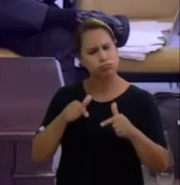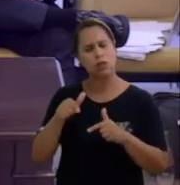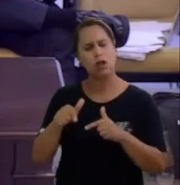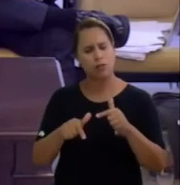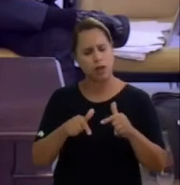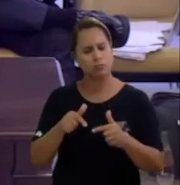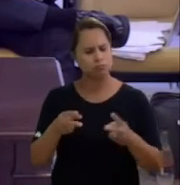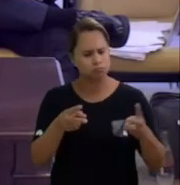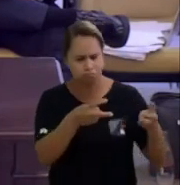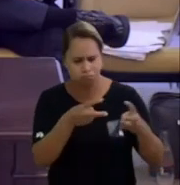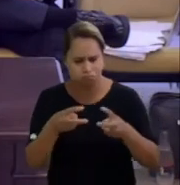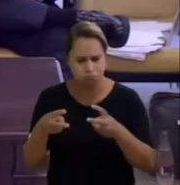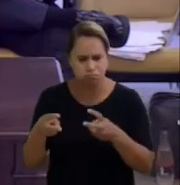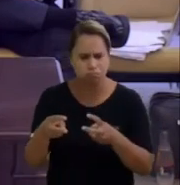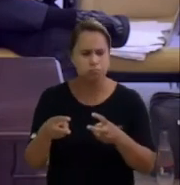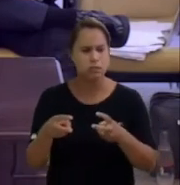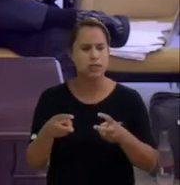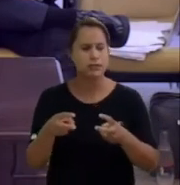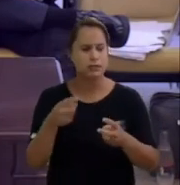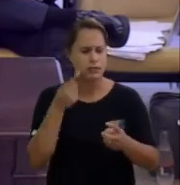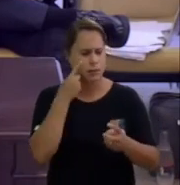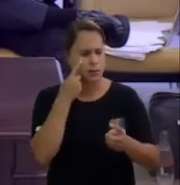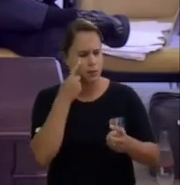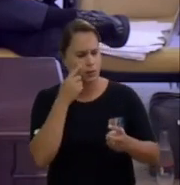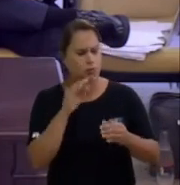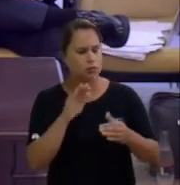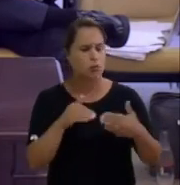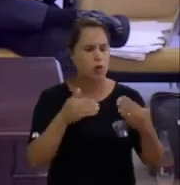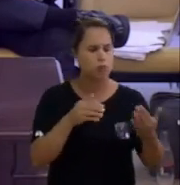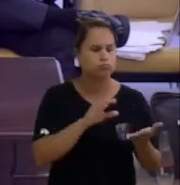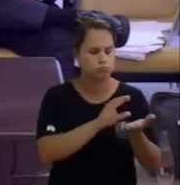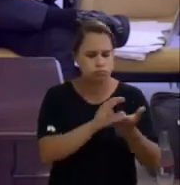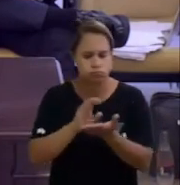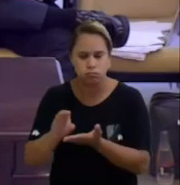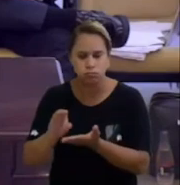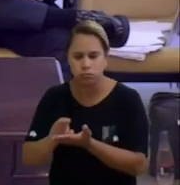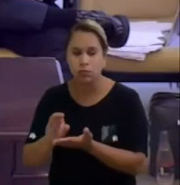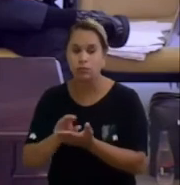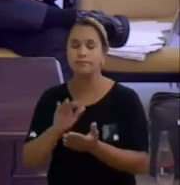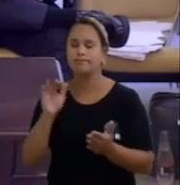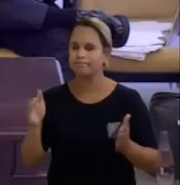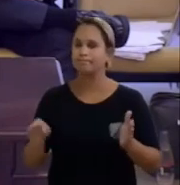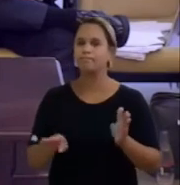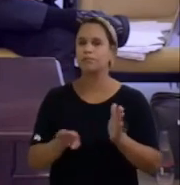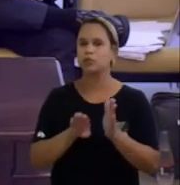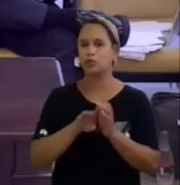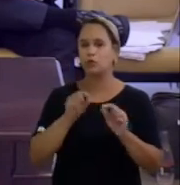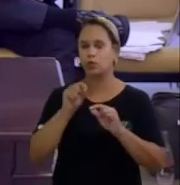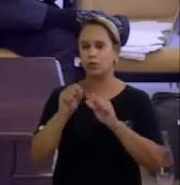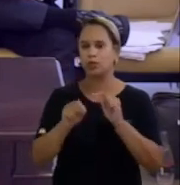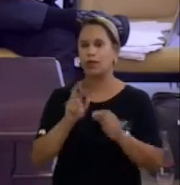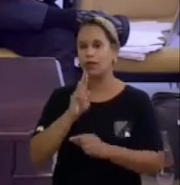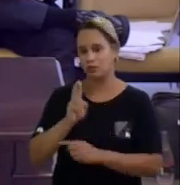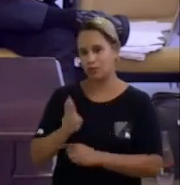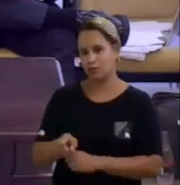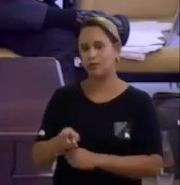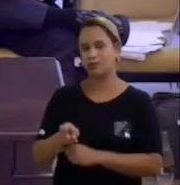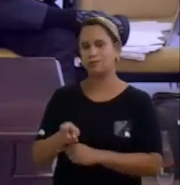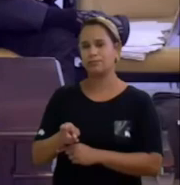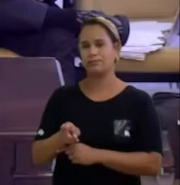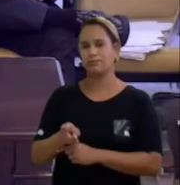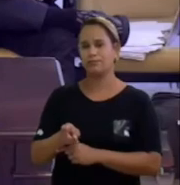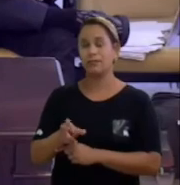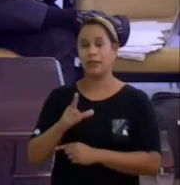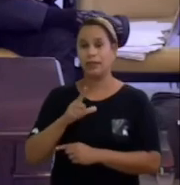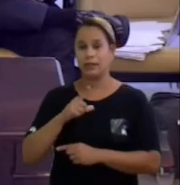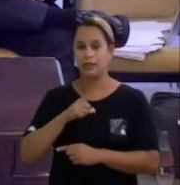gasto por gasto. E chegou a uma cifra. E nós, nesse ponto, ousamos discordar porque existem algumas questões que ainda devem ser